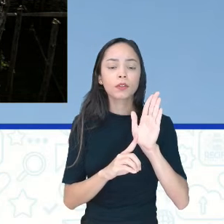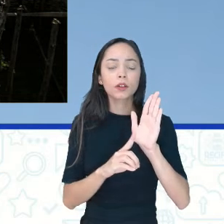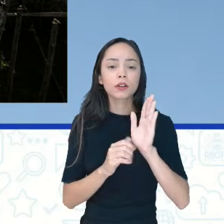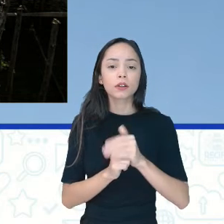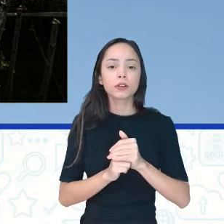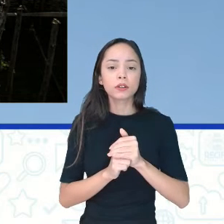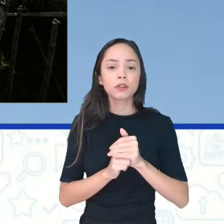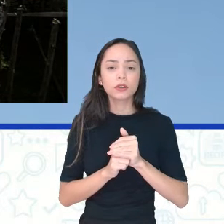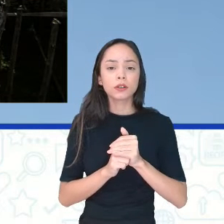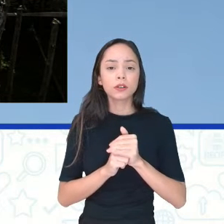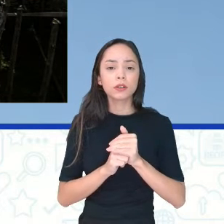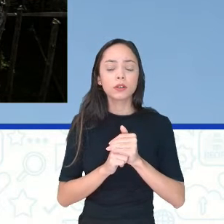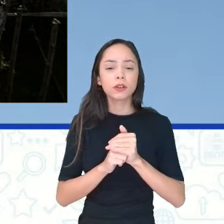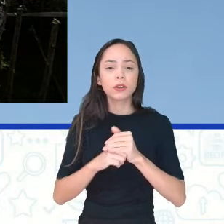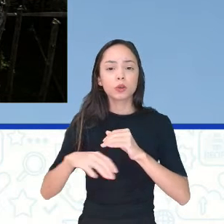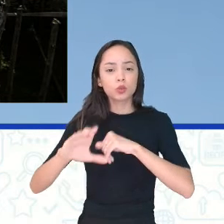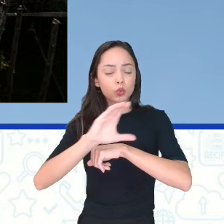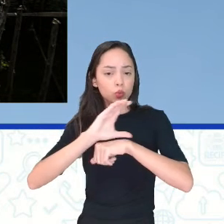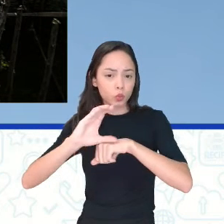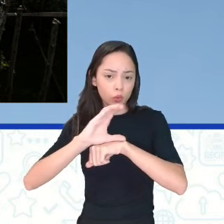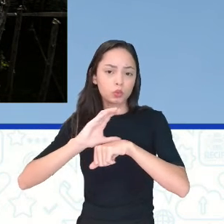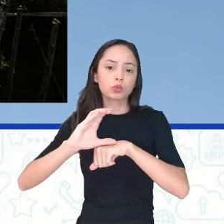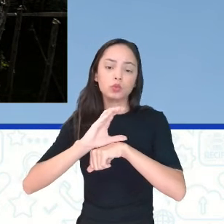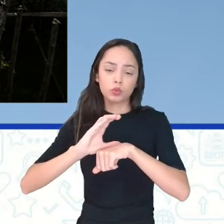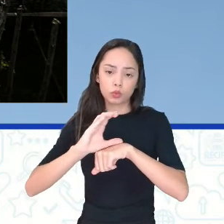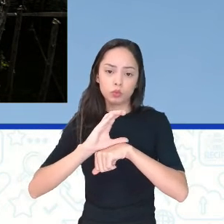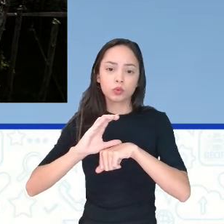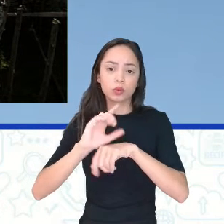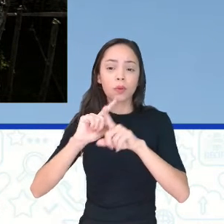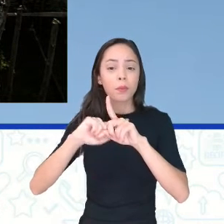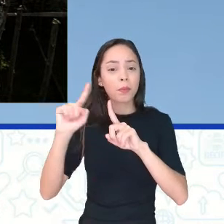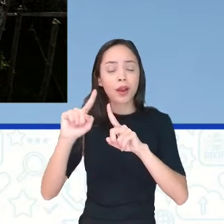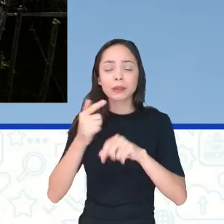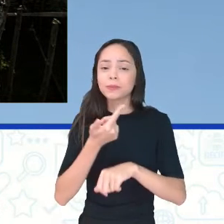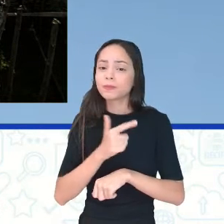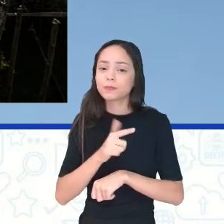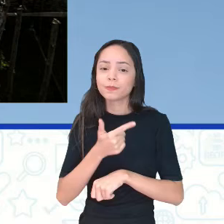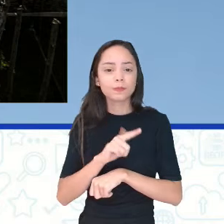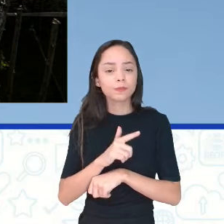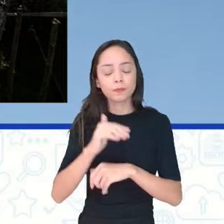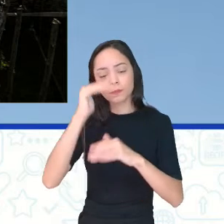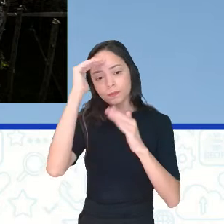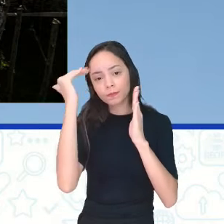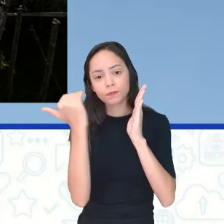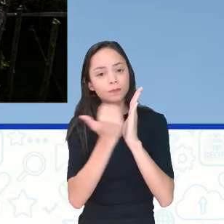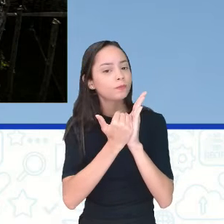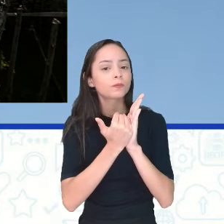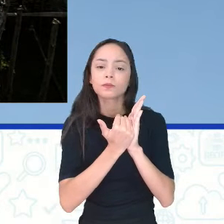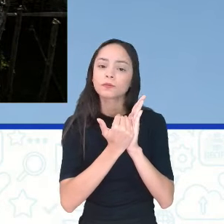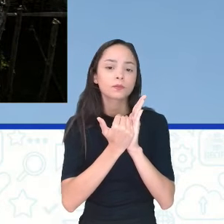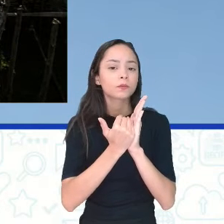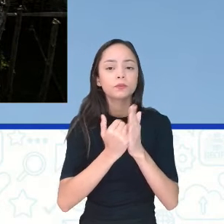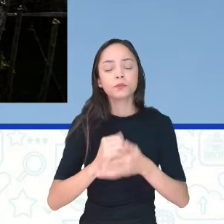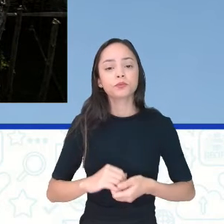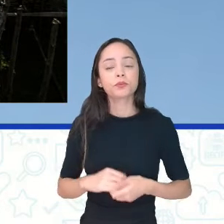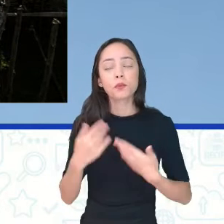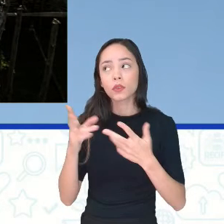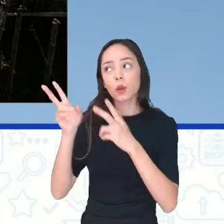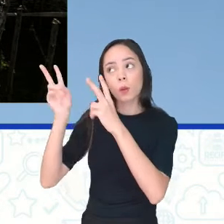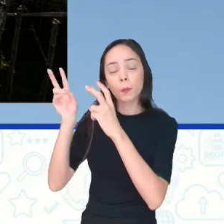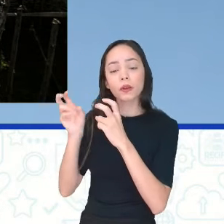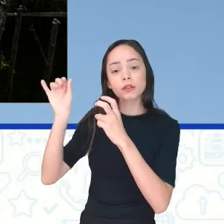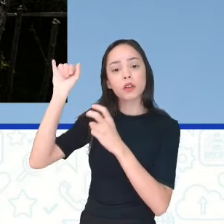garantido constitucionalmente, mas que é negado. Então, vejam, comecem a perceber que